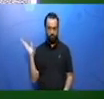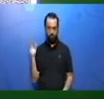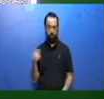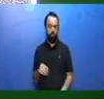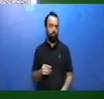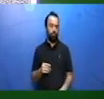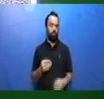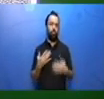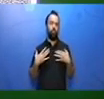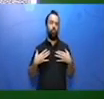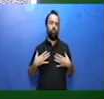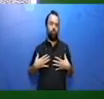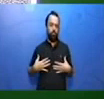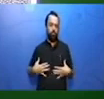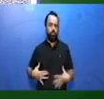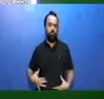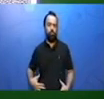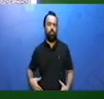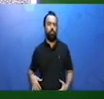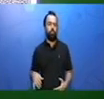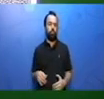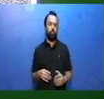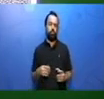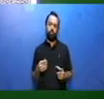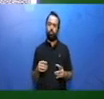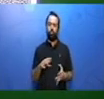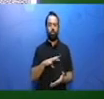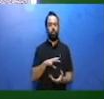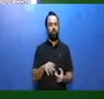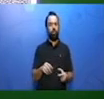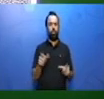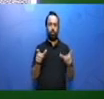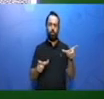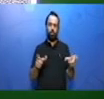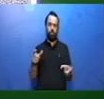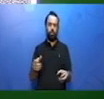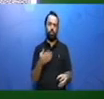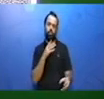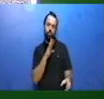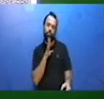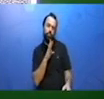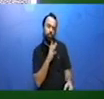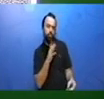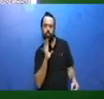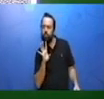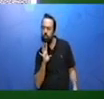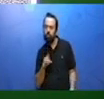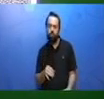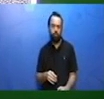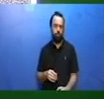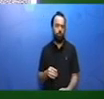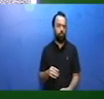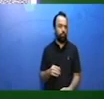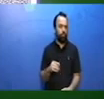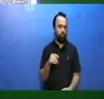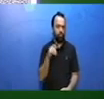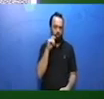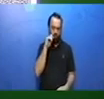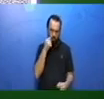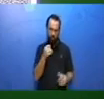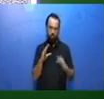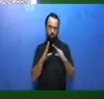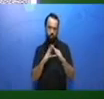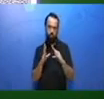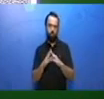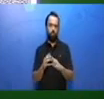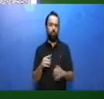Lá é bem tranquilo. Todos se conhecem e se ajudam. Tem padaria, em que podemos comprar pão